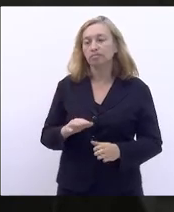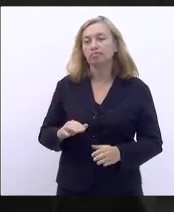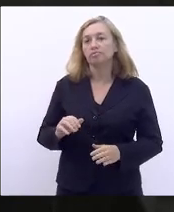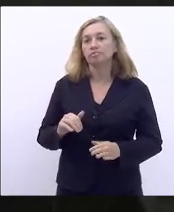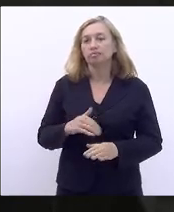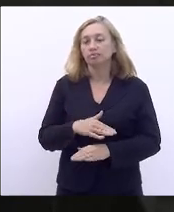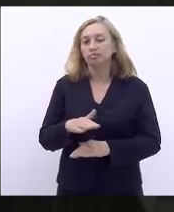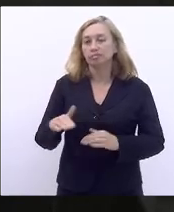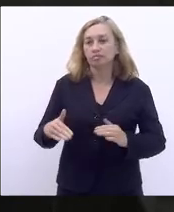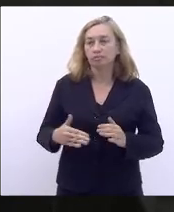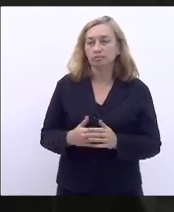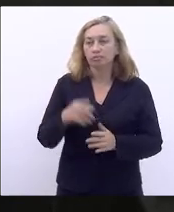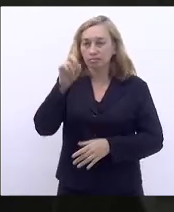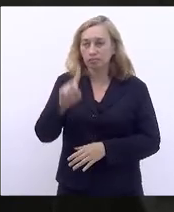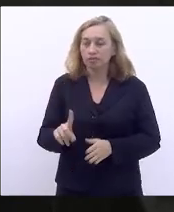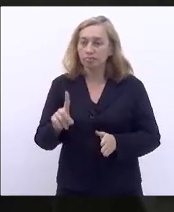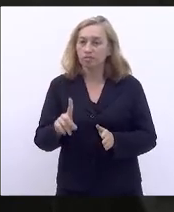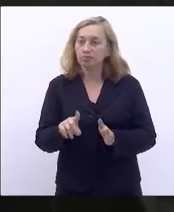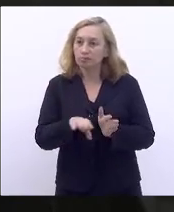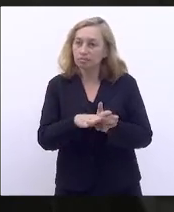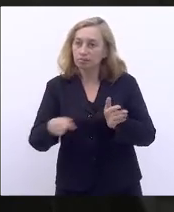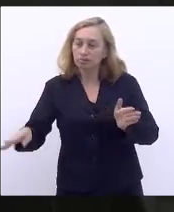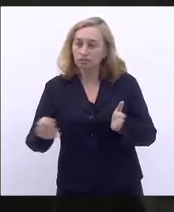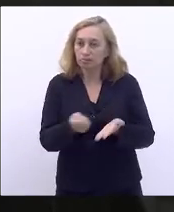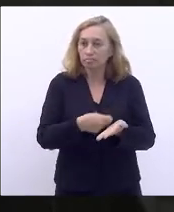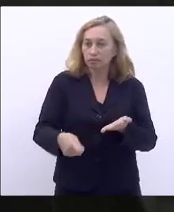Direito do Mar, assinado em